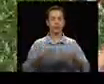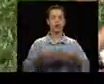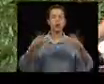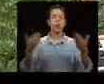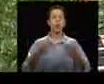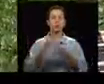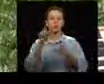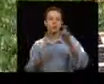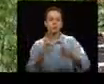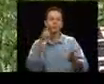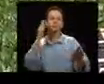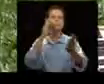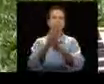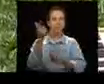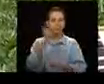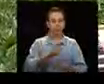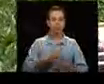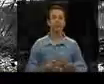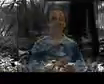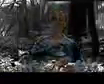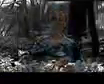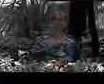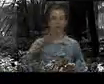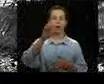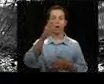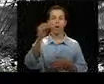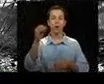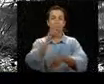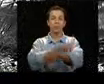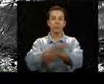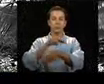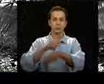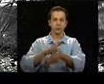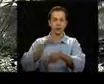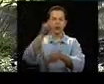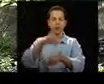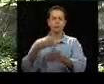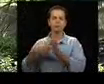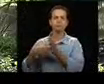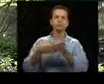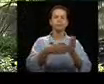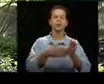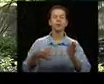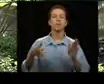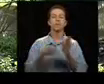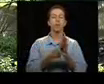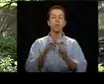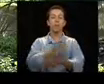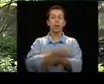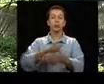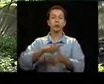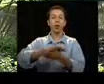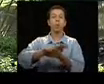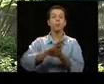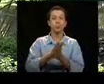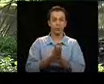Qual foi? Isso, muito bem, os dois acertaram. A ecopedagogia é um capítulo da